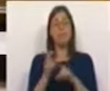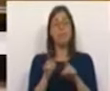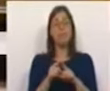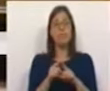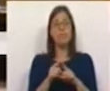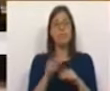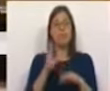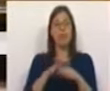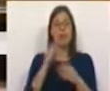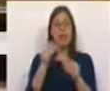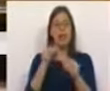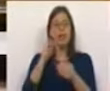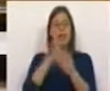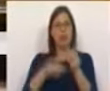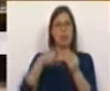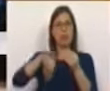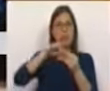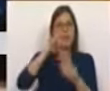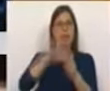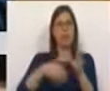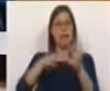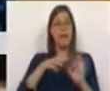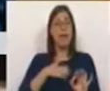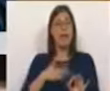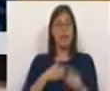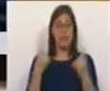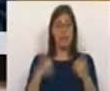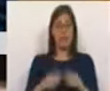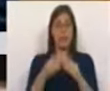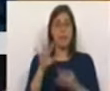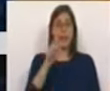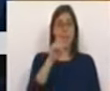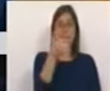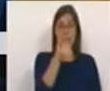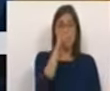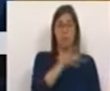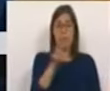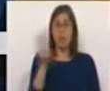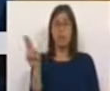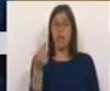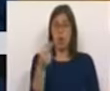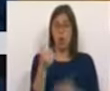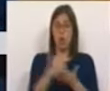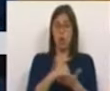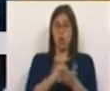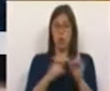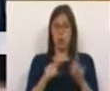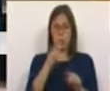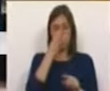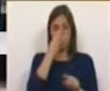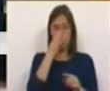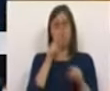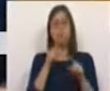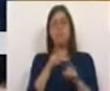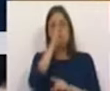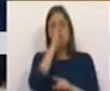um aumento da derrama estadual sobre as empresas com mais de 35 milhões de euros de lucros. Está